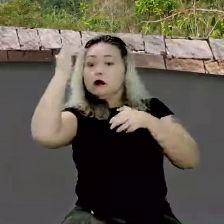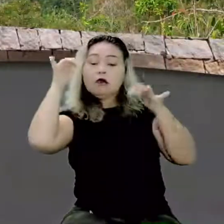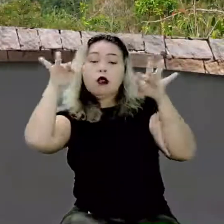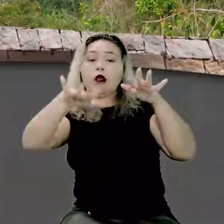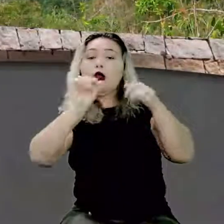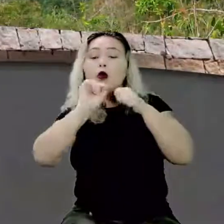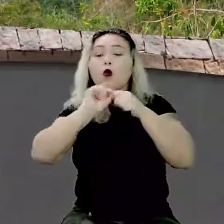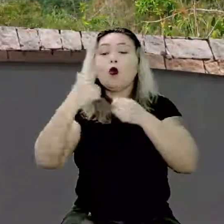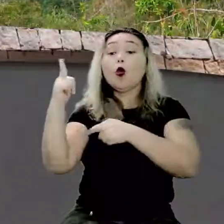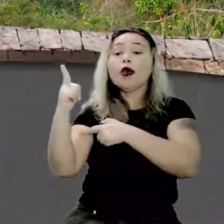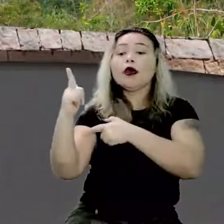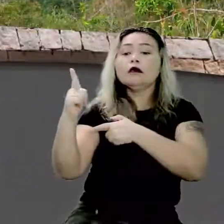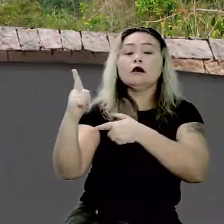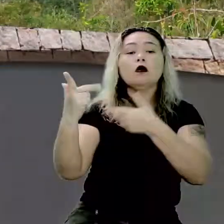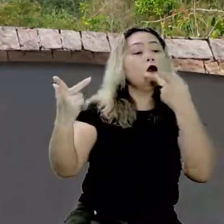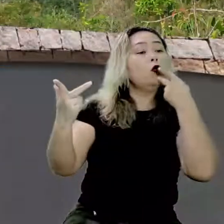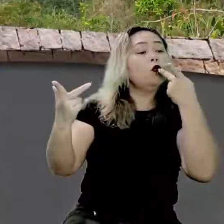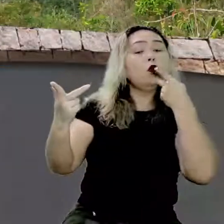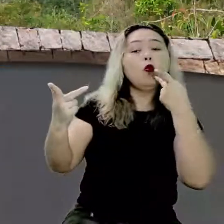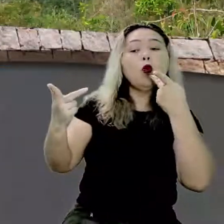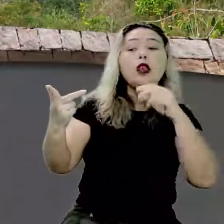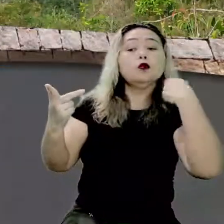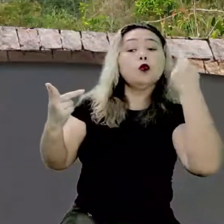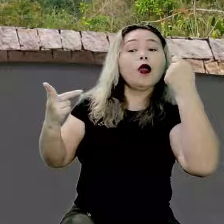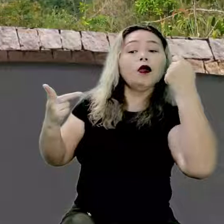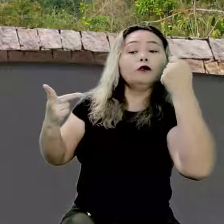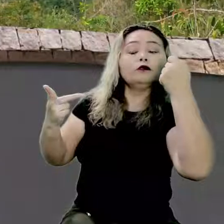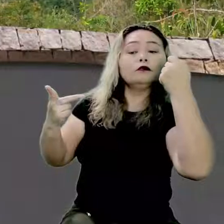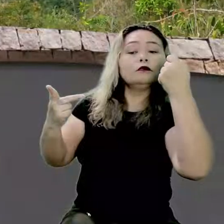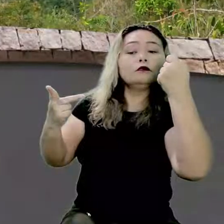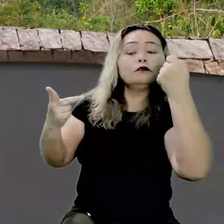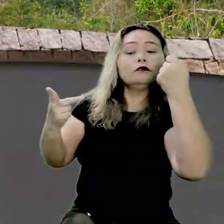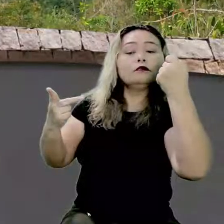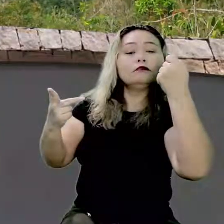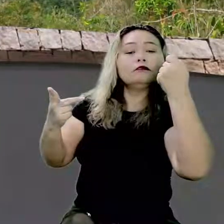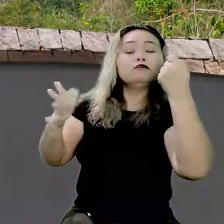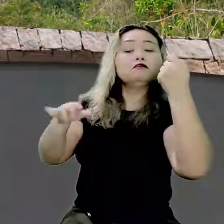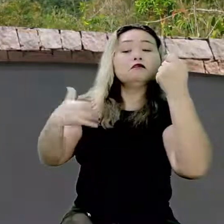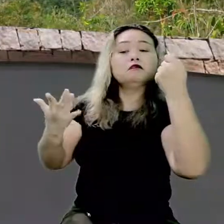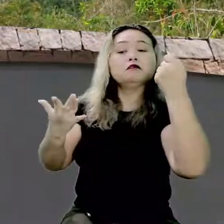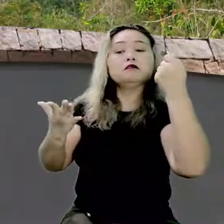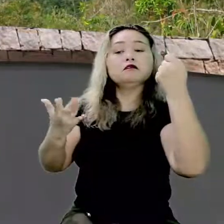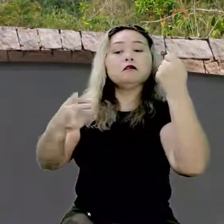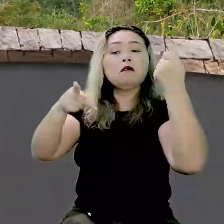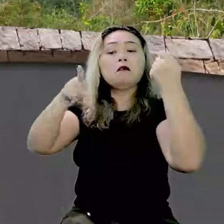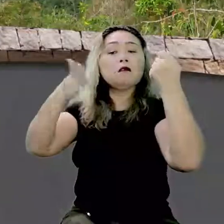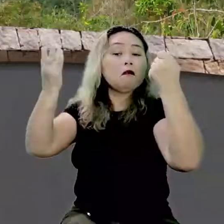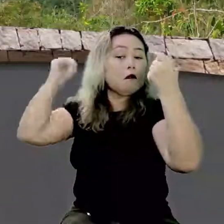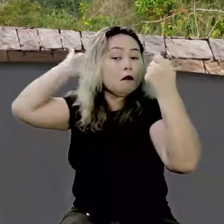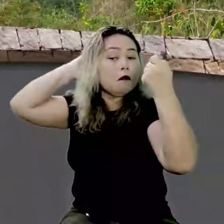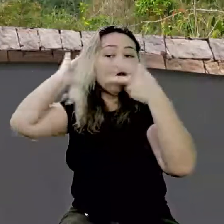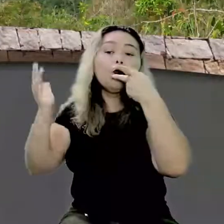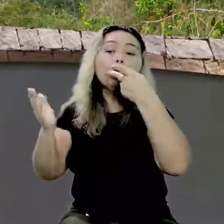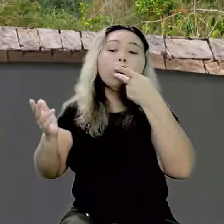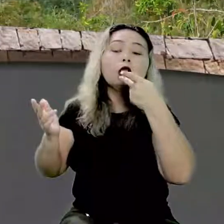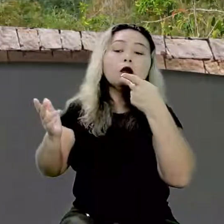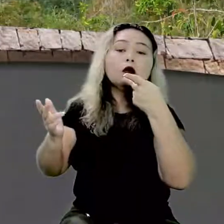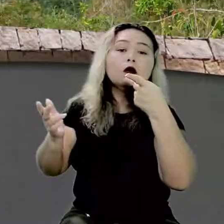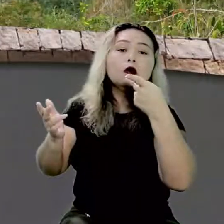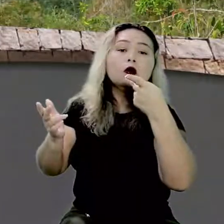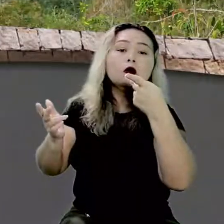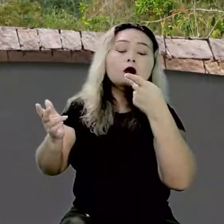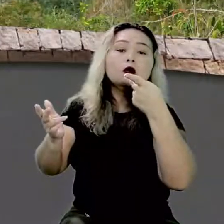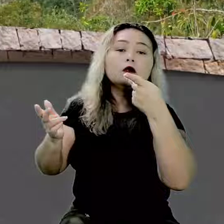Imagina, um goiano falando com um gaúcho. Um paraense falando com